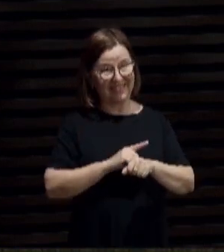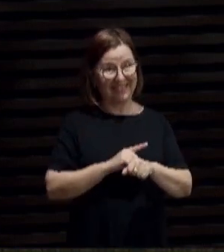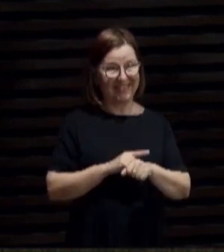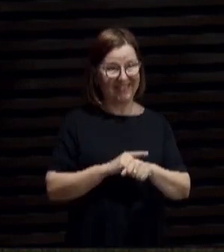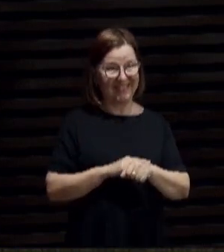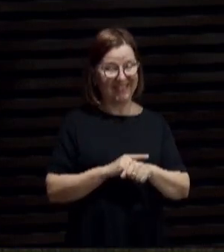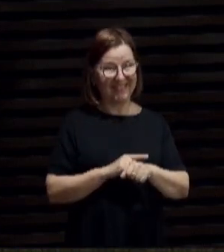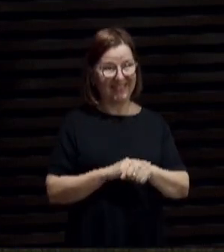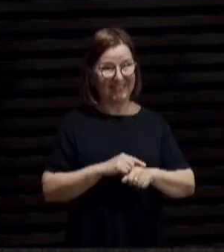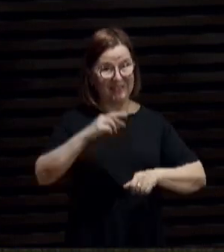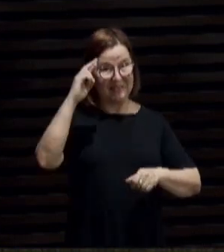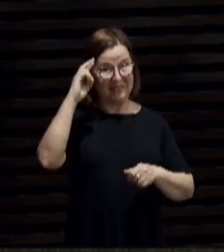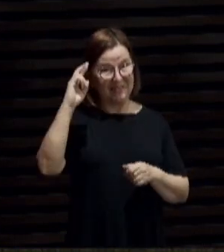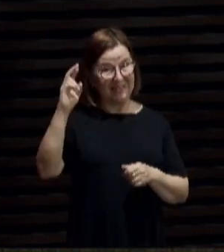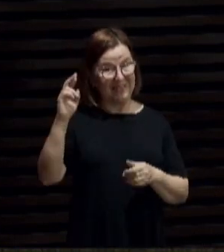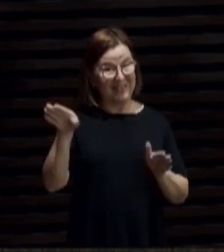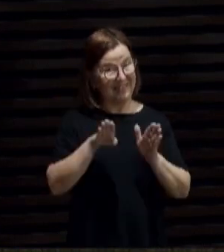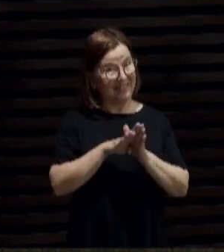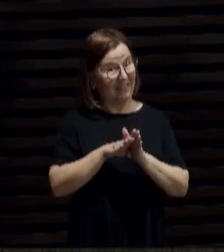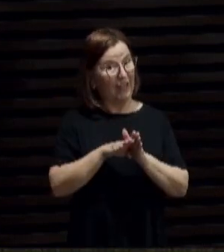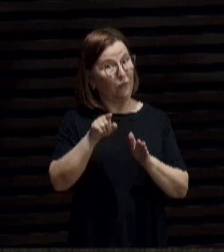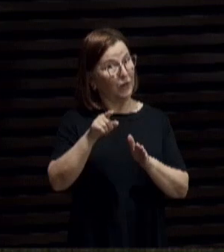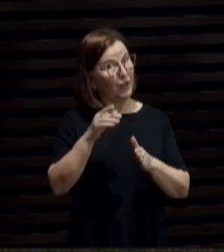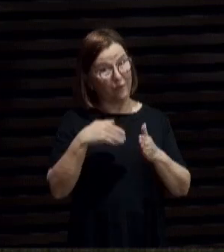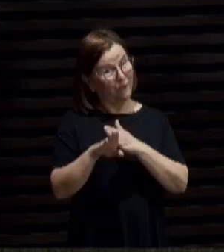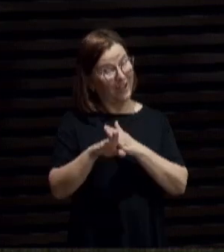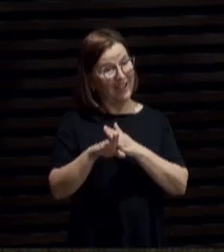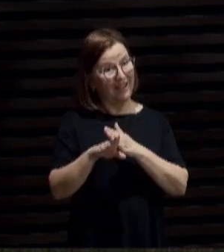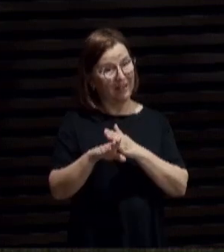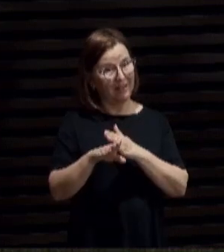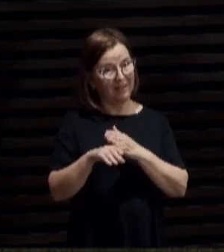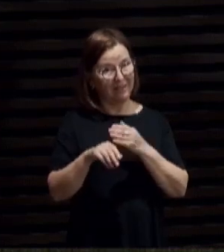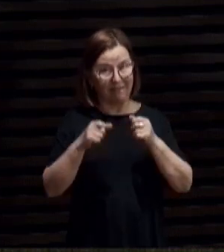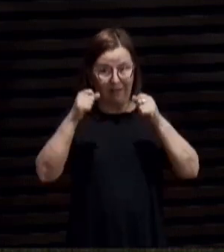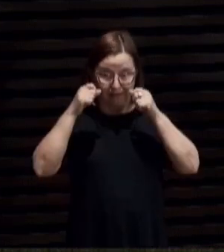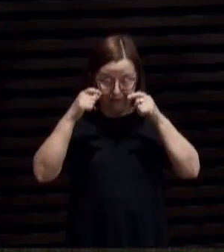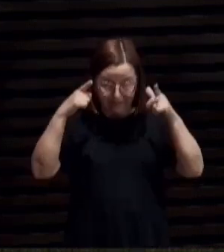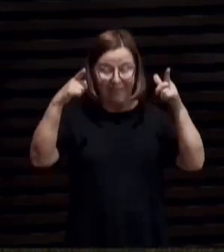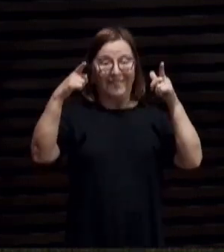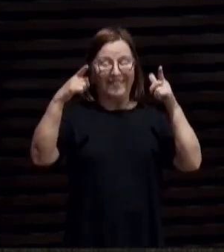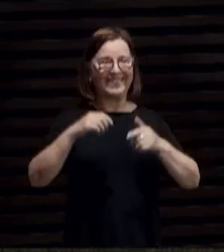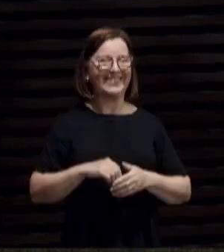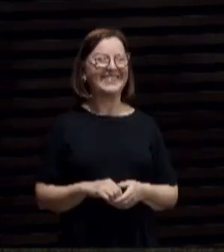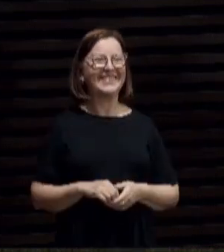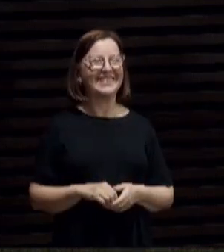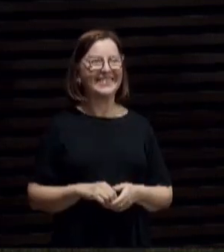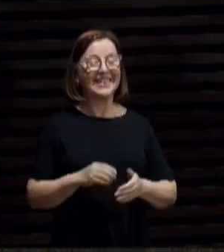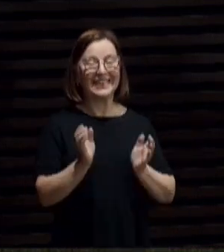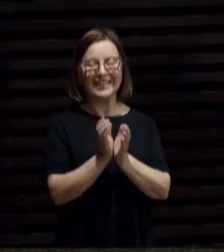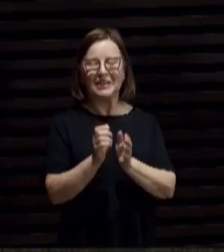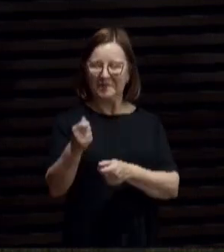vai. Então fica acordado. Acenda a vela. Os pescadores sabiam